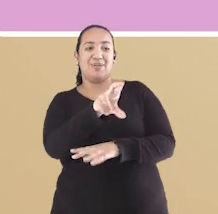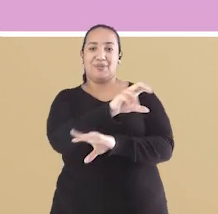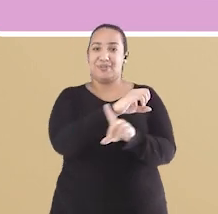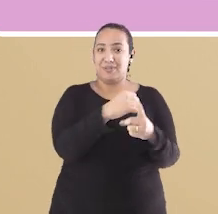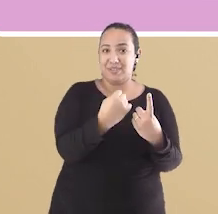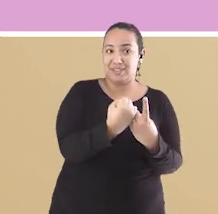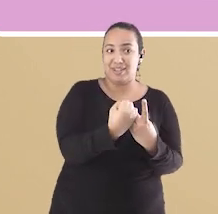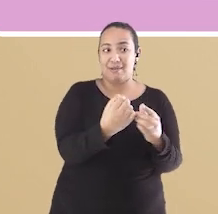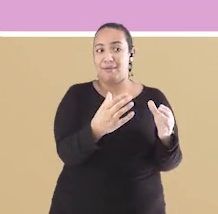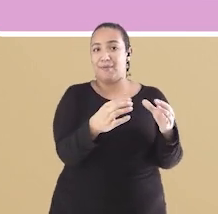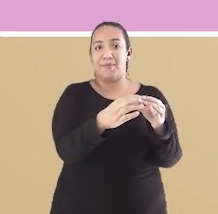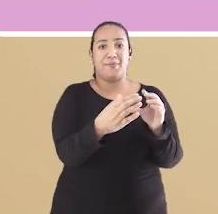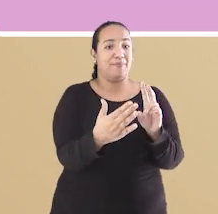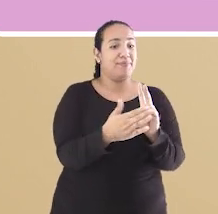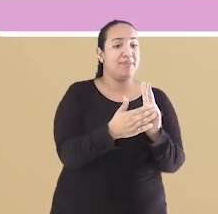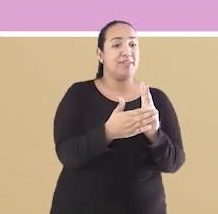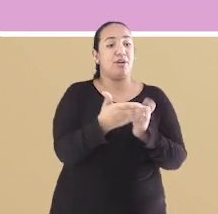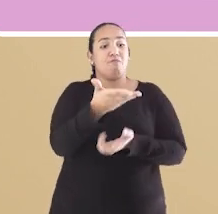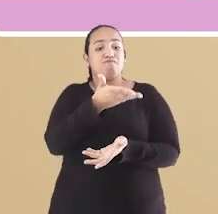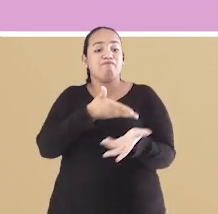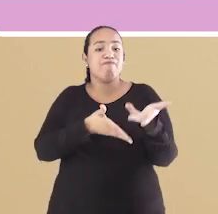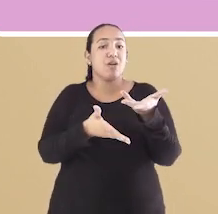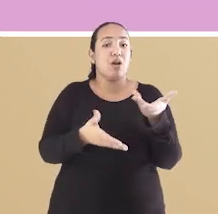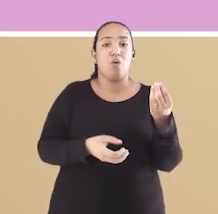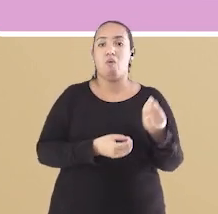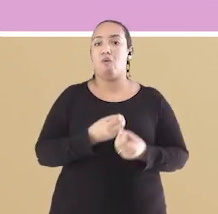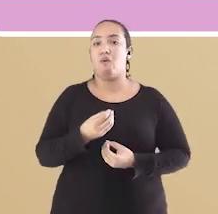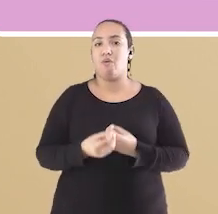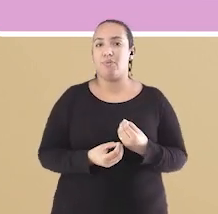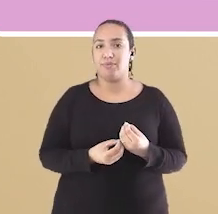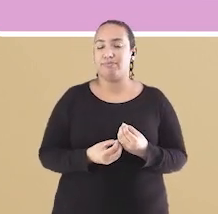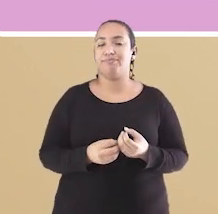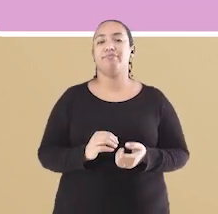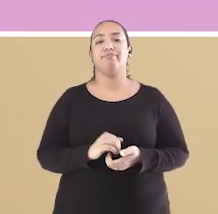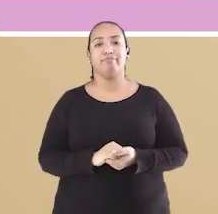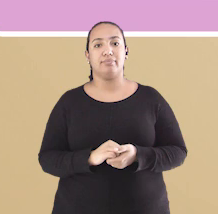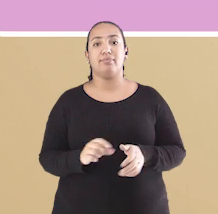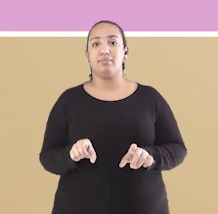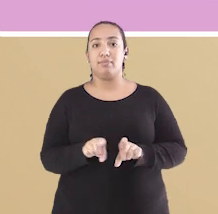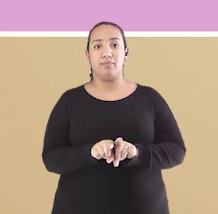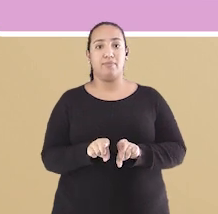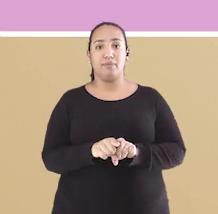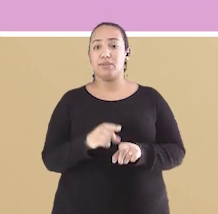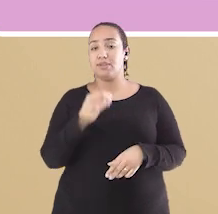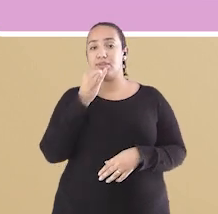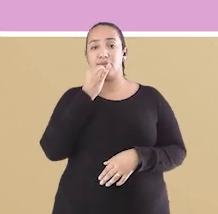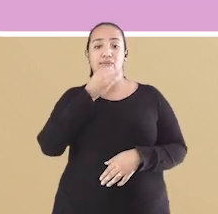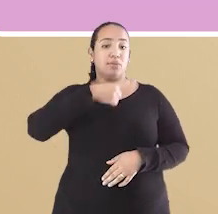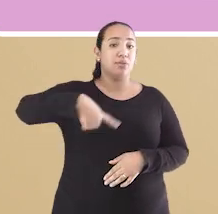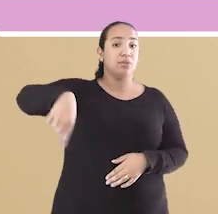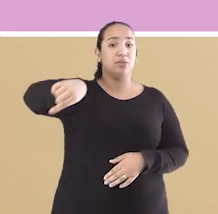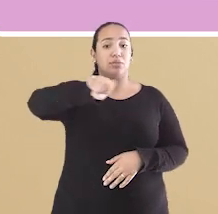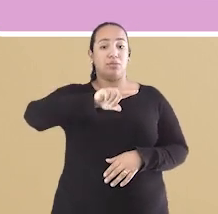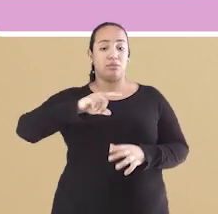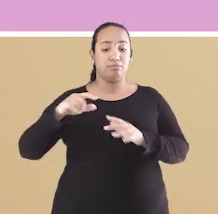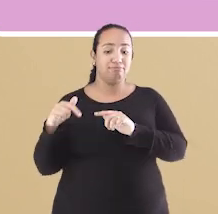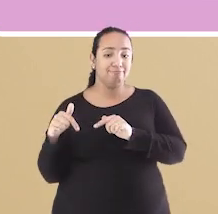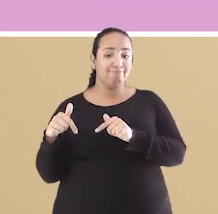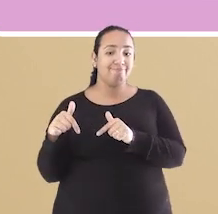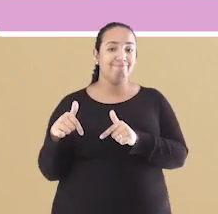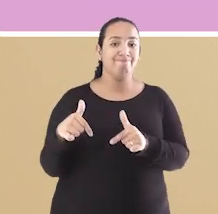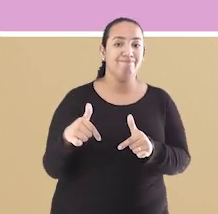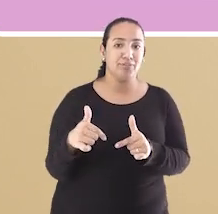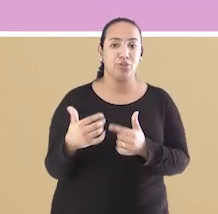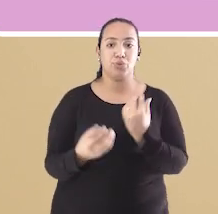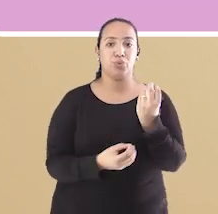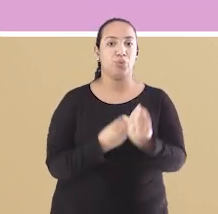grupos indígenas, etc., definem em grande medida a maneira como nós vamos nos dirigir e interagir, ou seja,